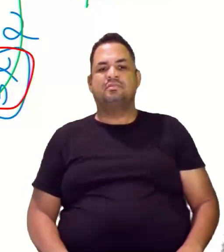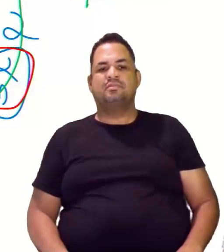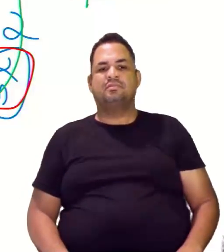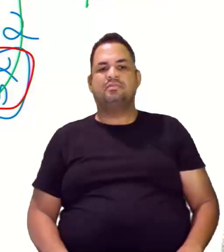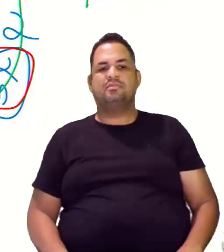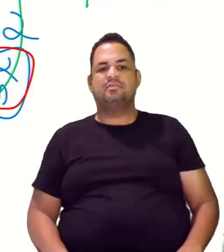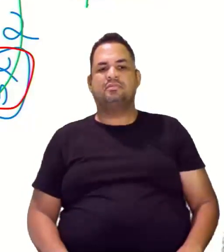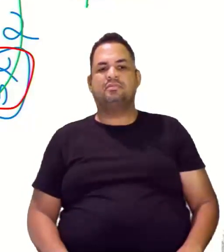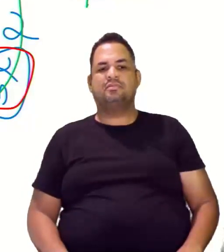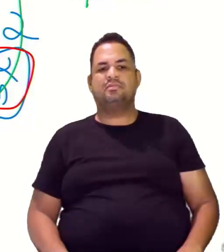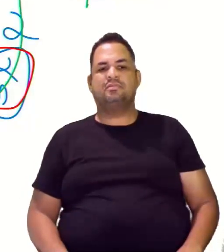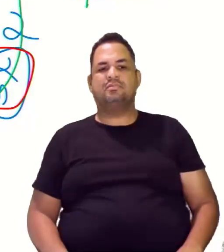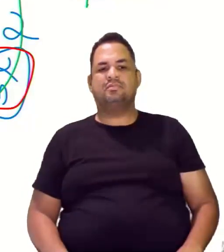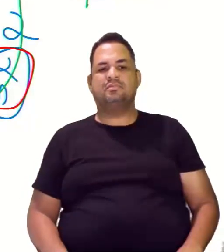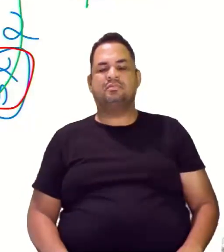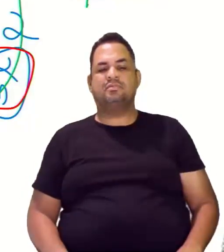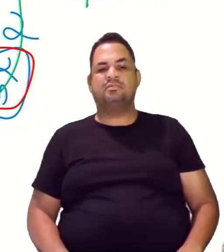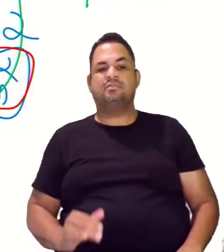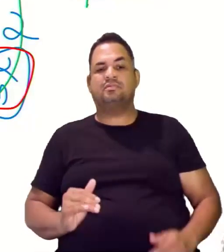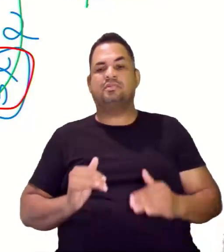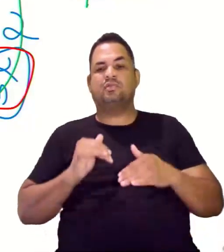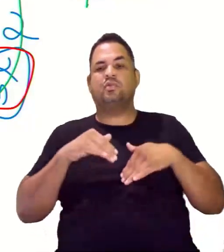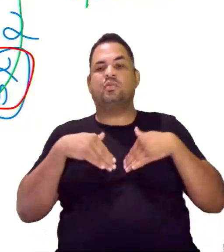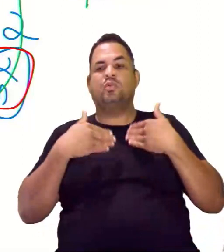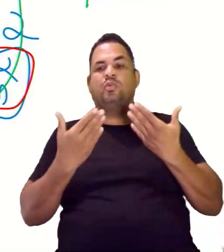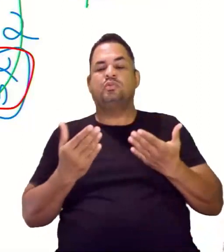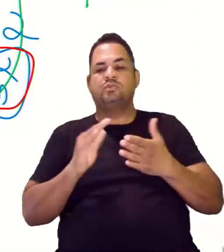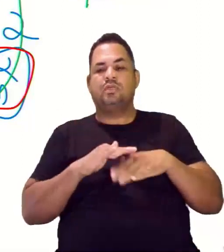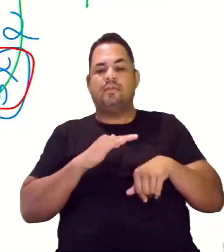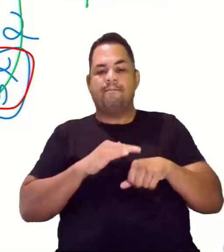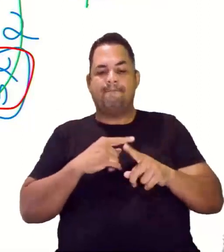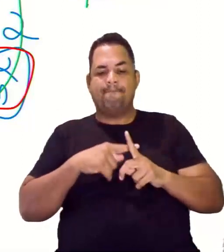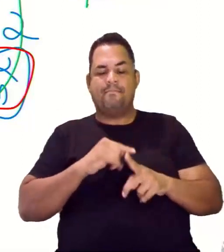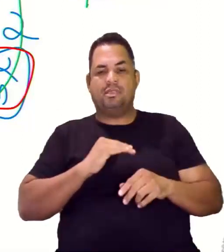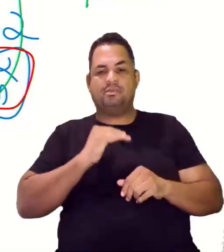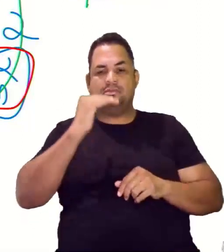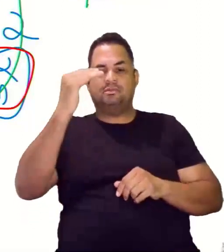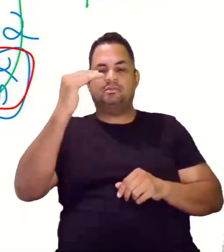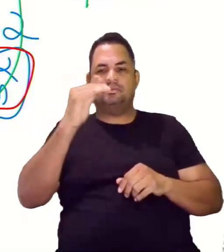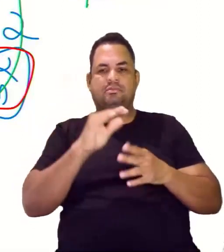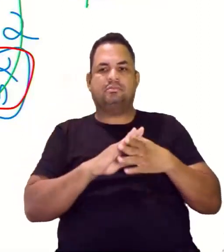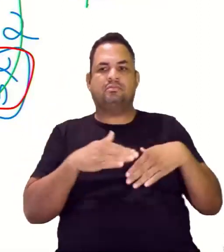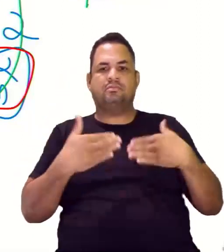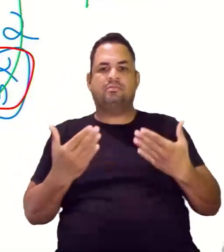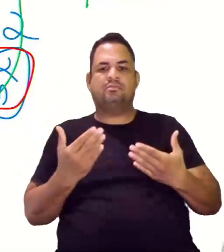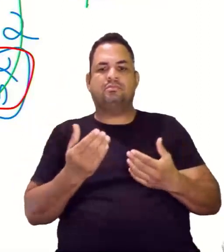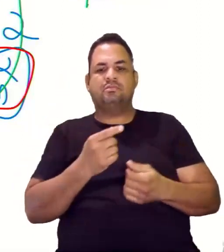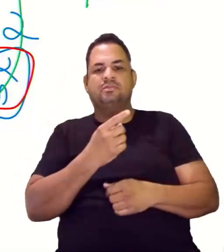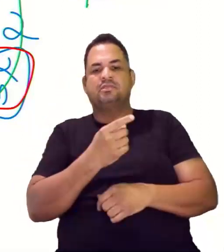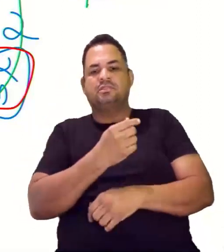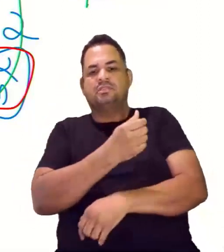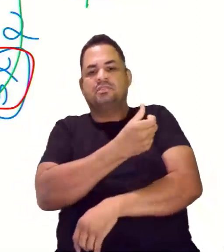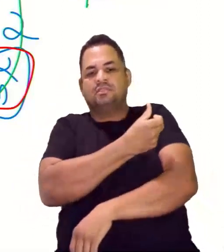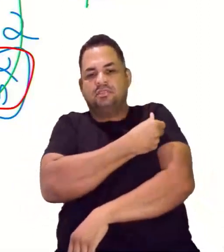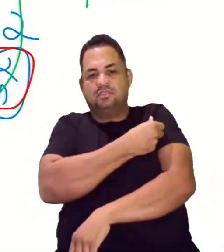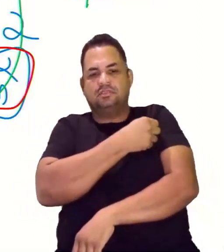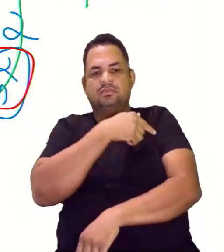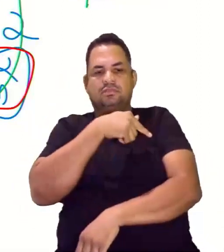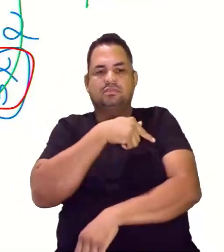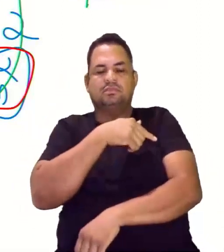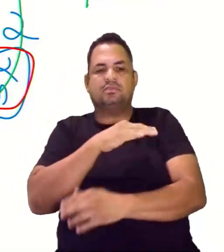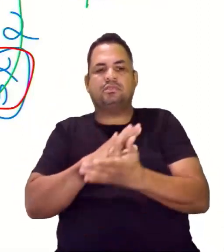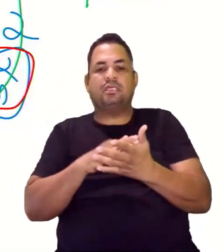é assim, esse a mais, quando nós usamos esse a mais no 6º ano e no 7º, eles sempre querem